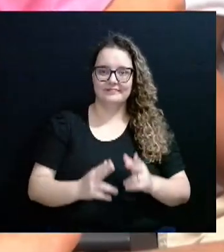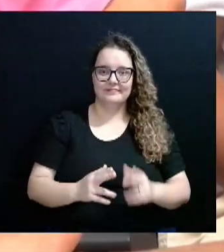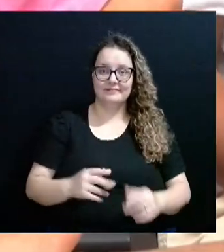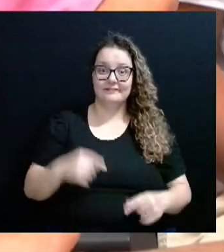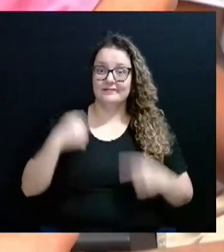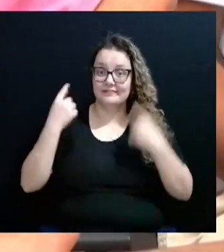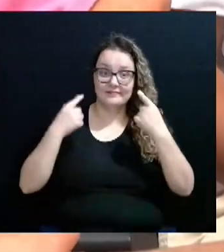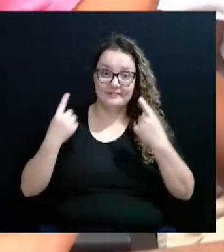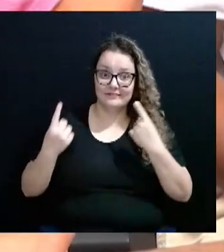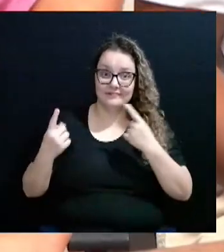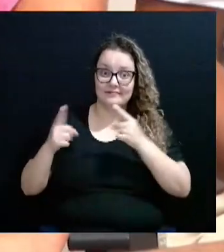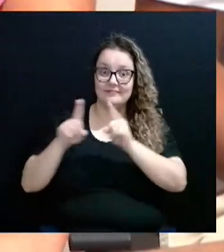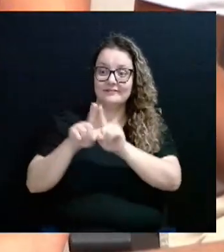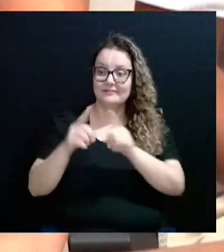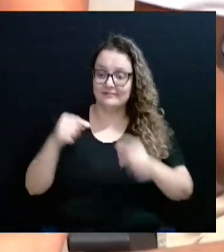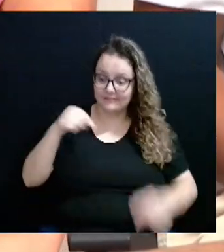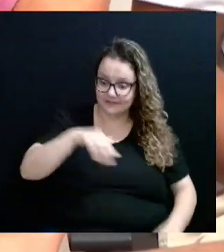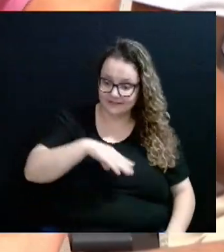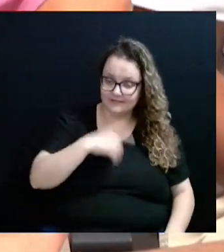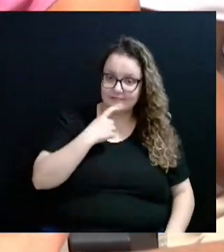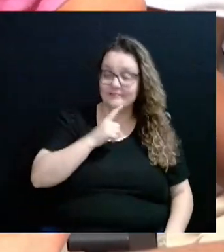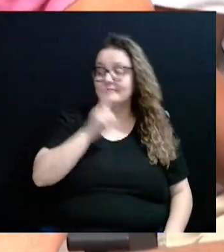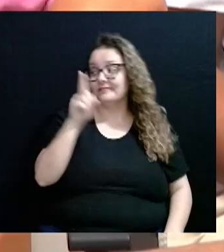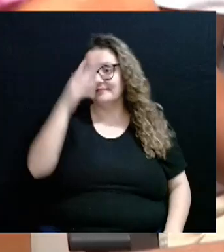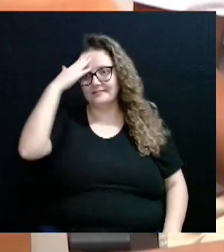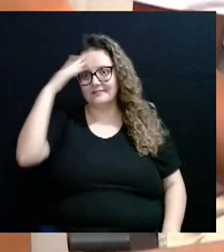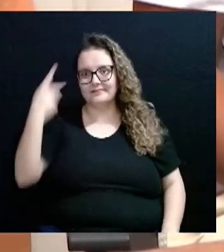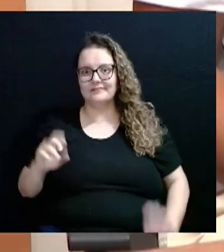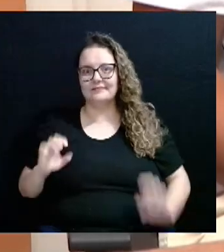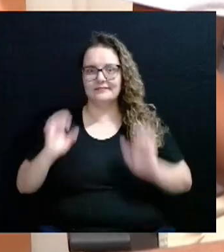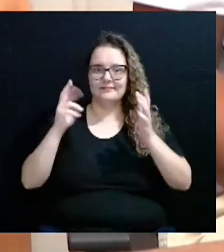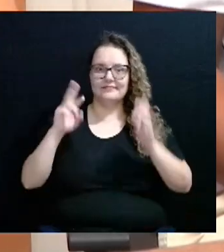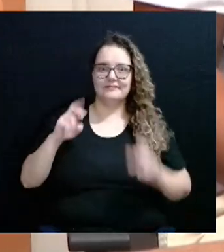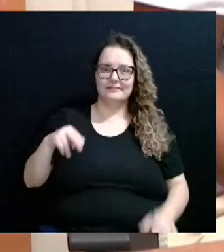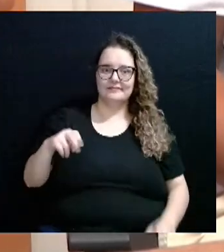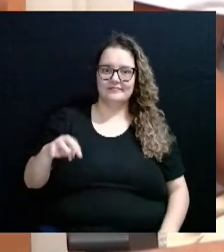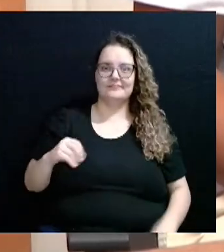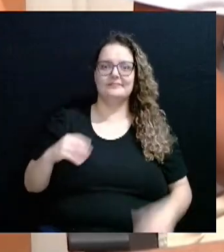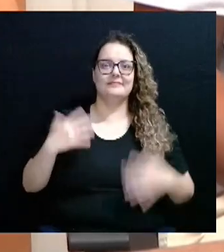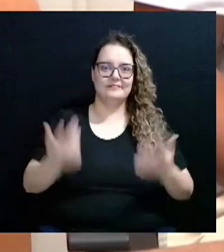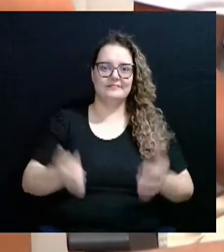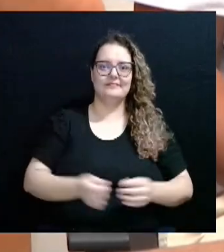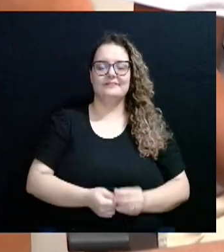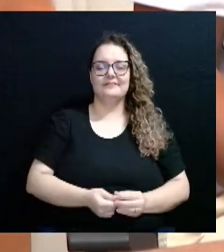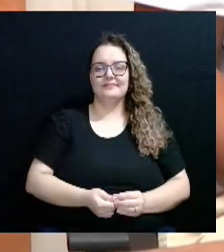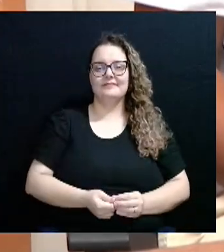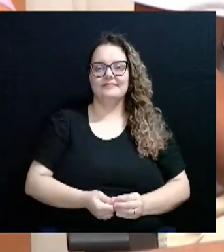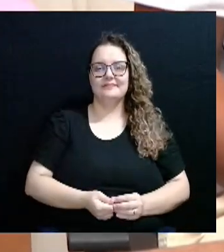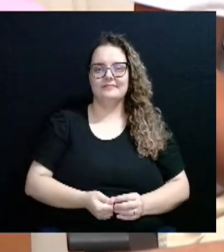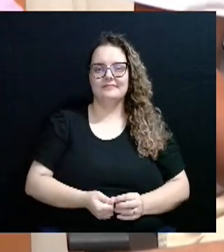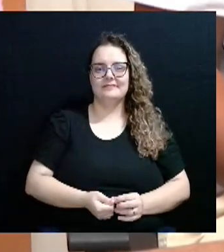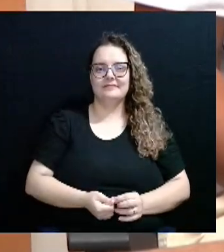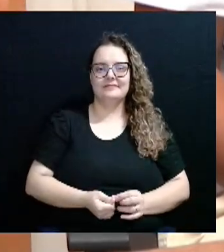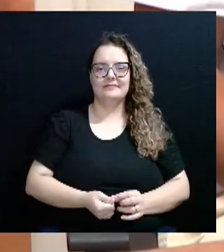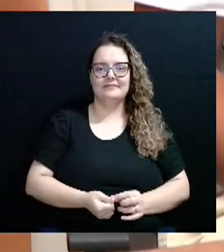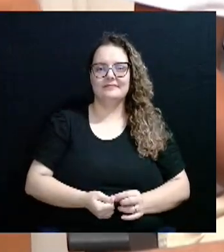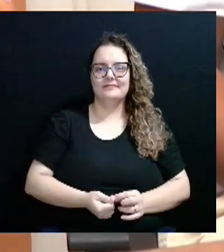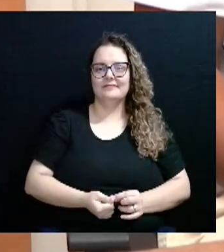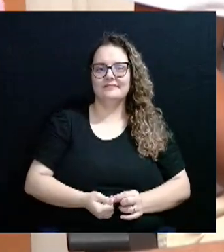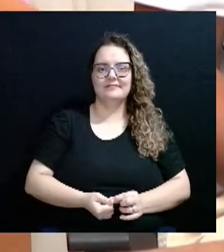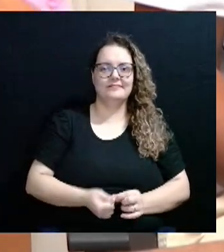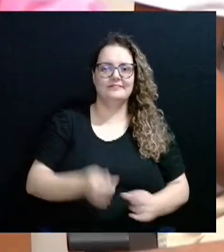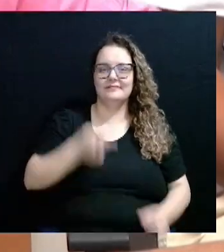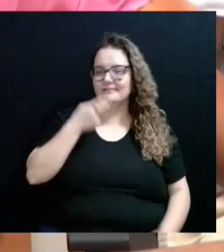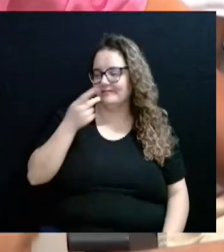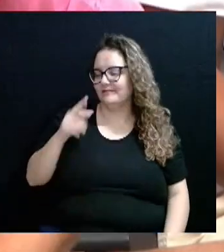no Paraná, no evento do Renato. Enfim, se eu for falar também aqui do Renato, da nossa relação, de